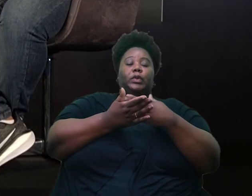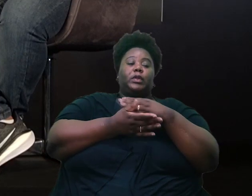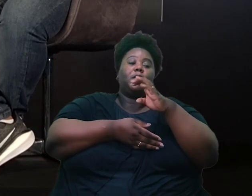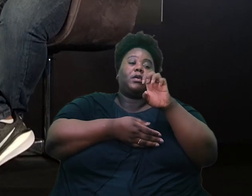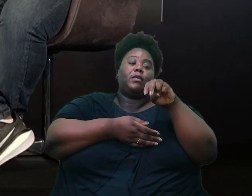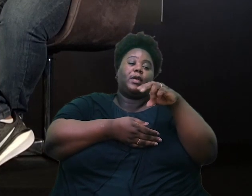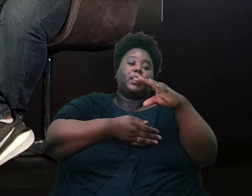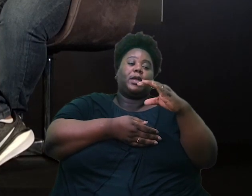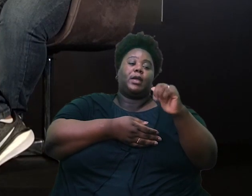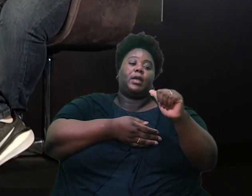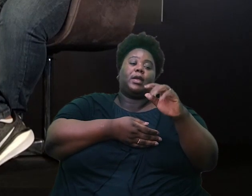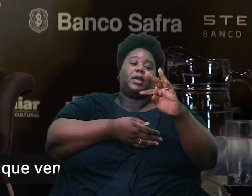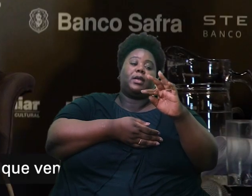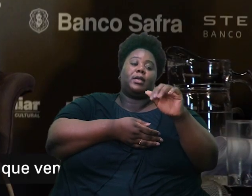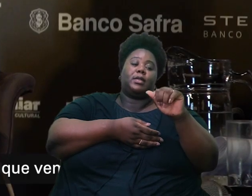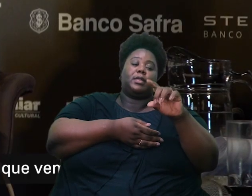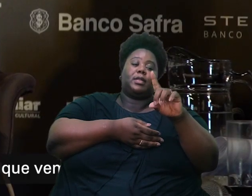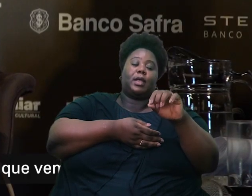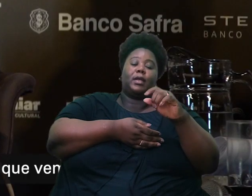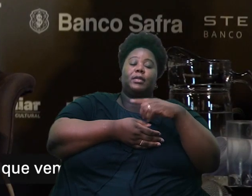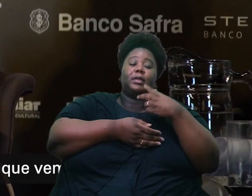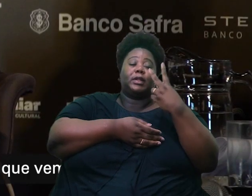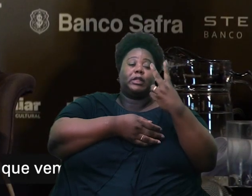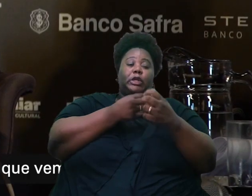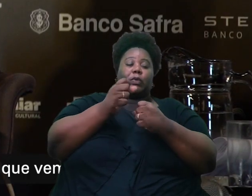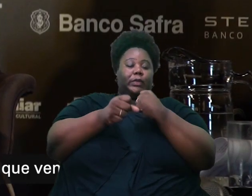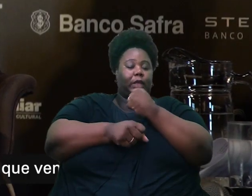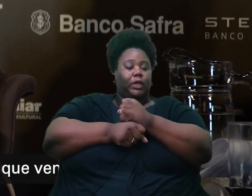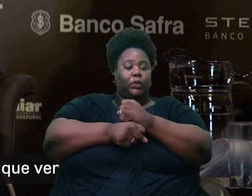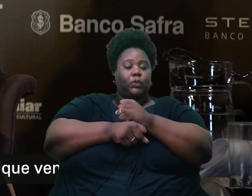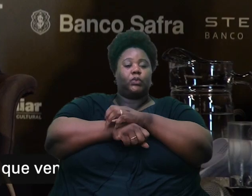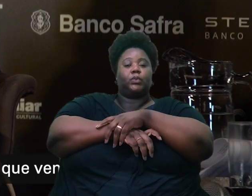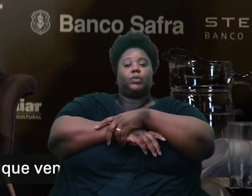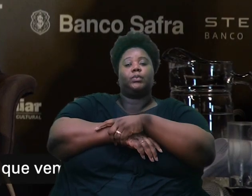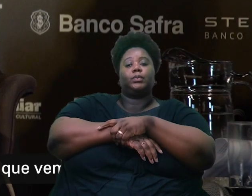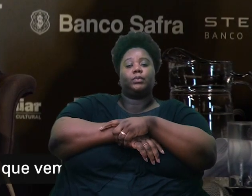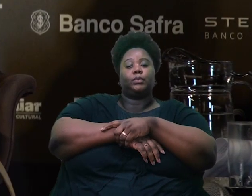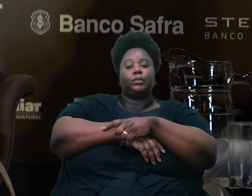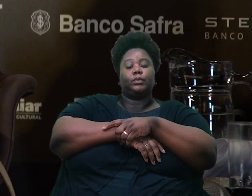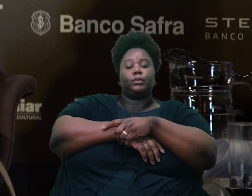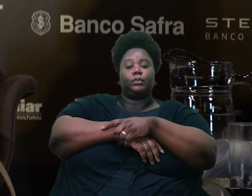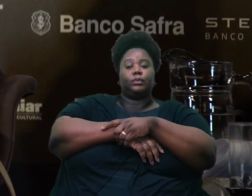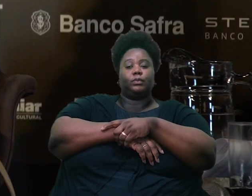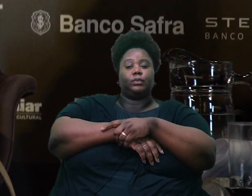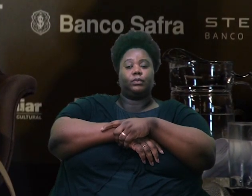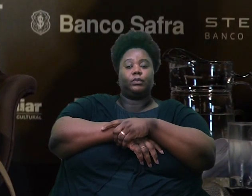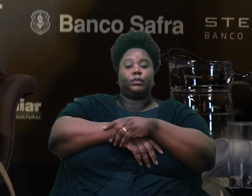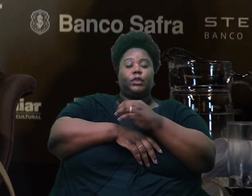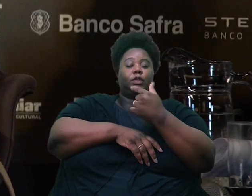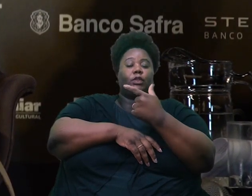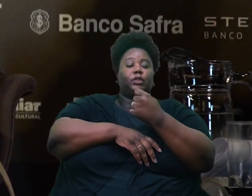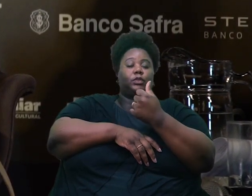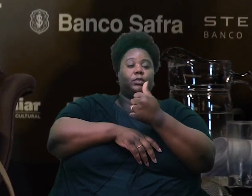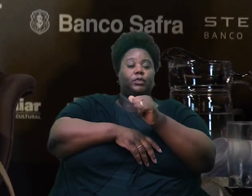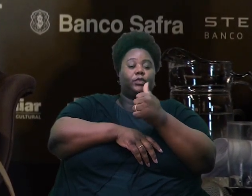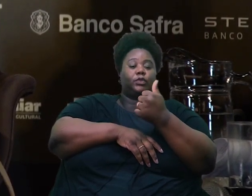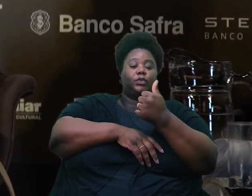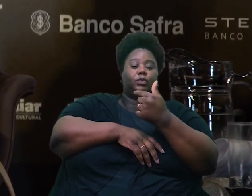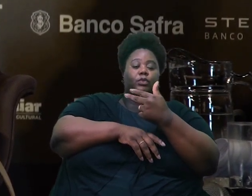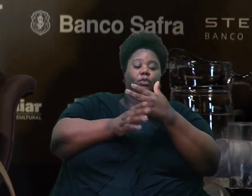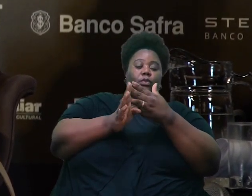Esse livro não tem 2 anos, ele completou agora 2 anos, né? Deixa eu ver, 2022,